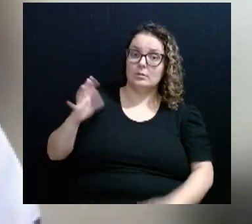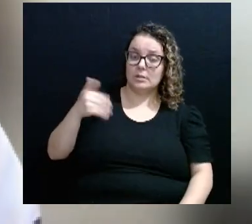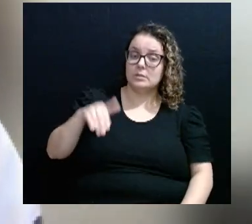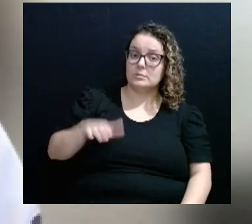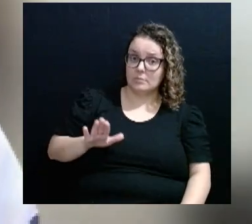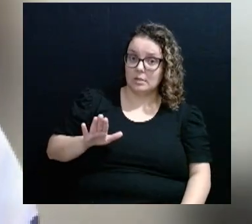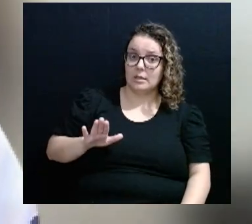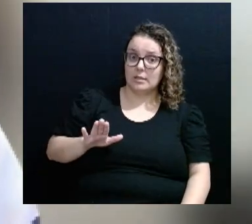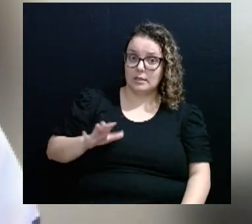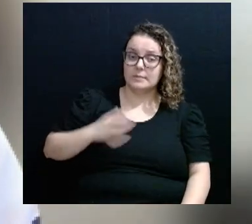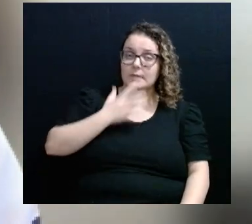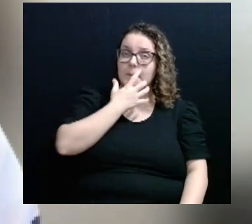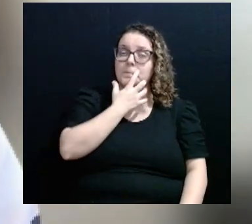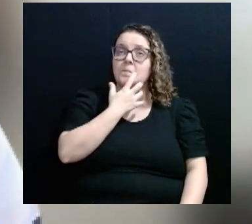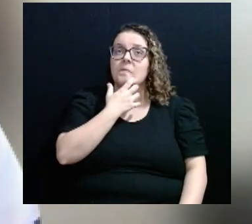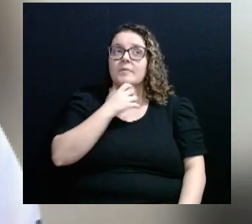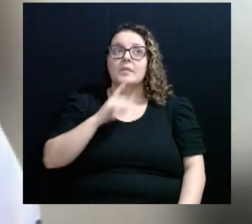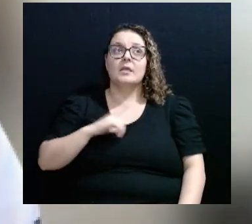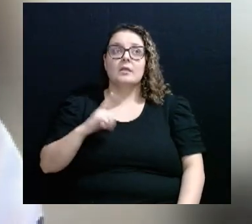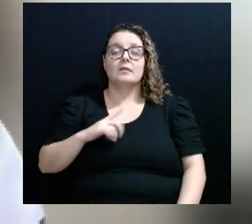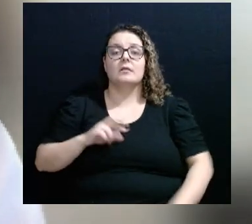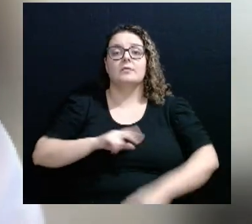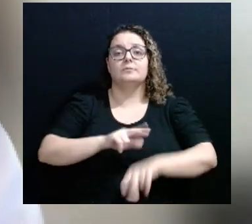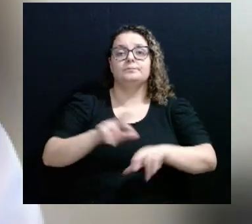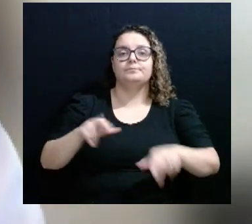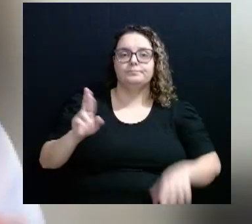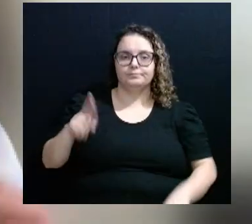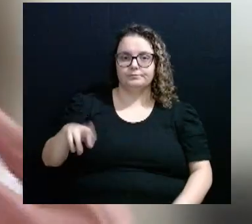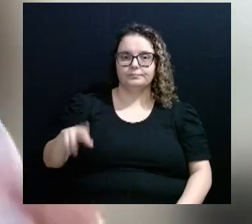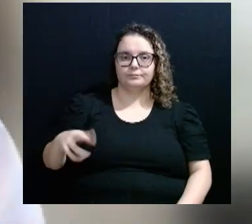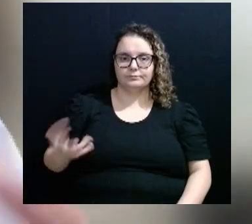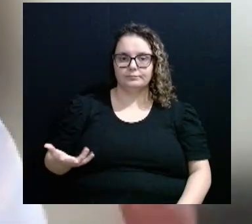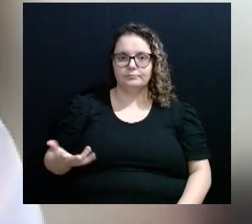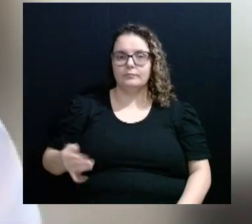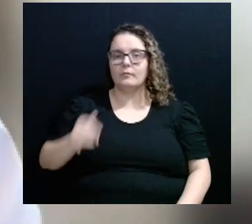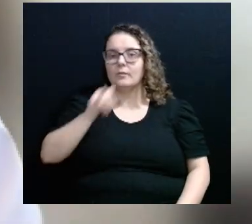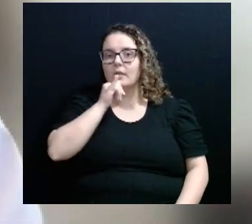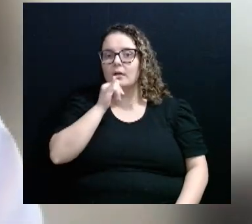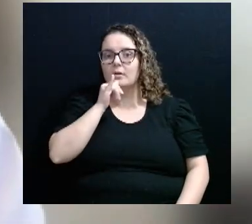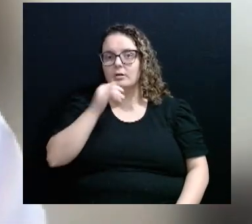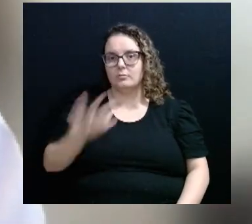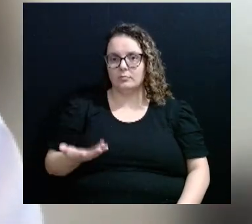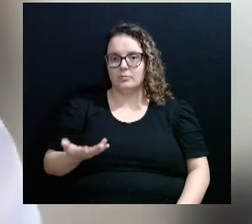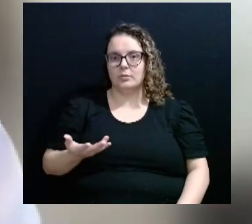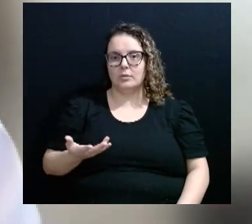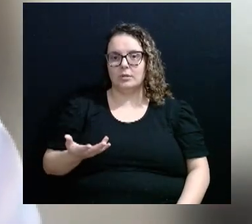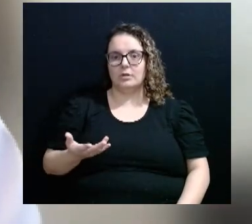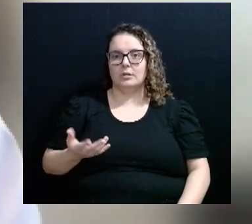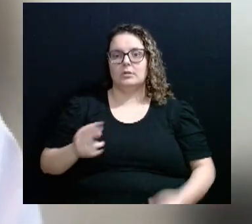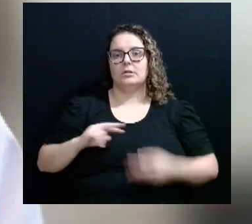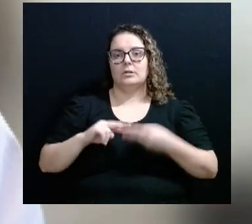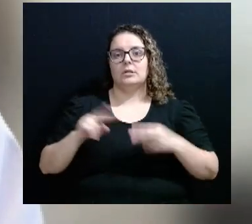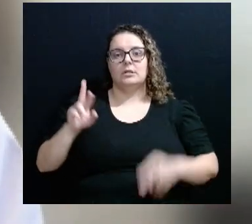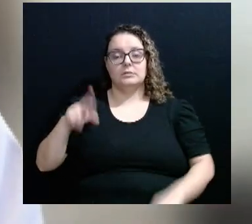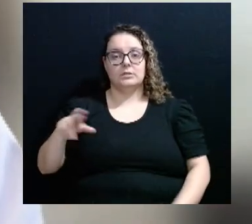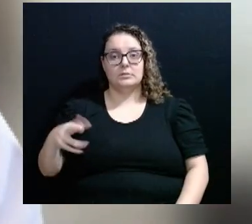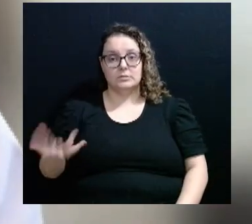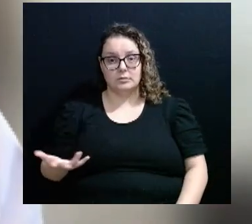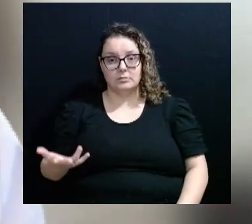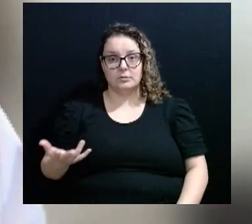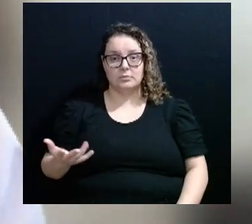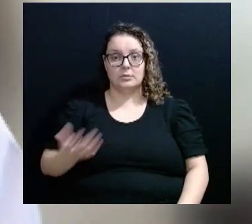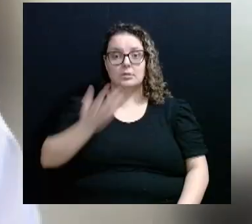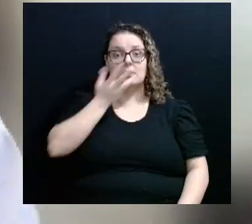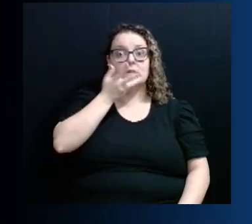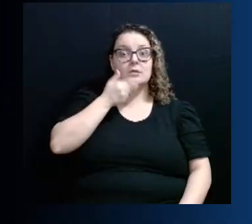em idosos, tá? E existem muitas causas. Então, por exemplo, tem as causas